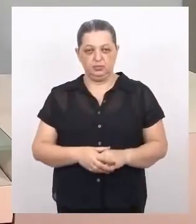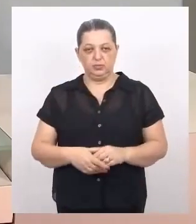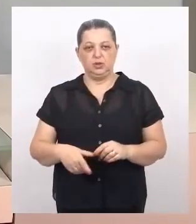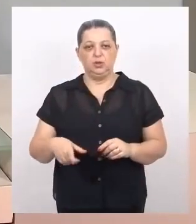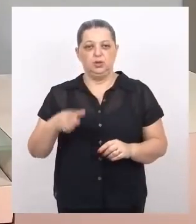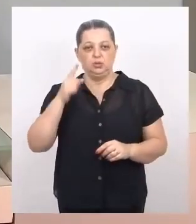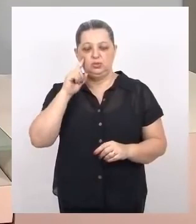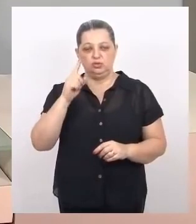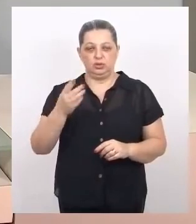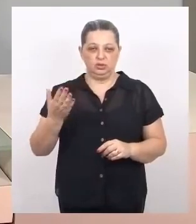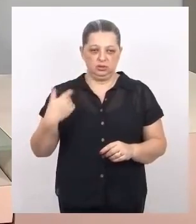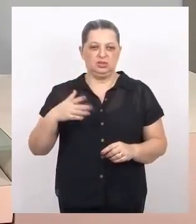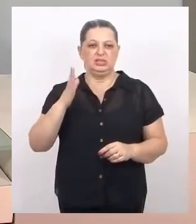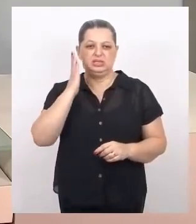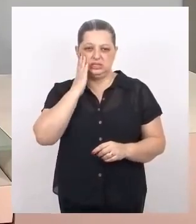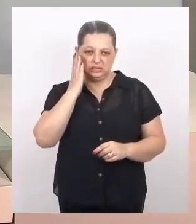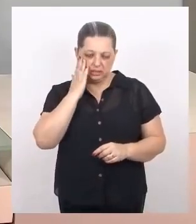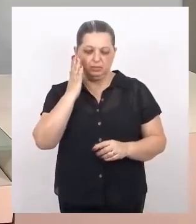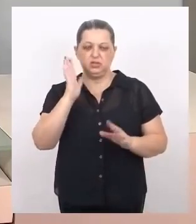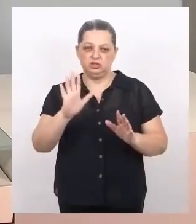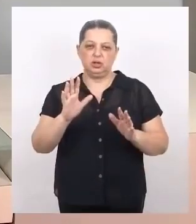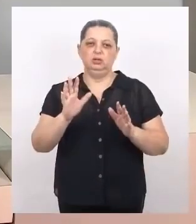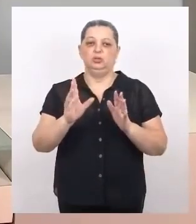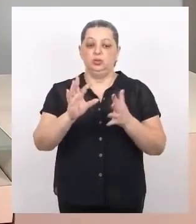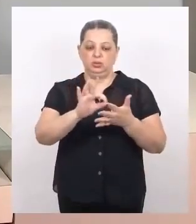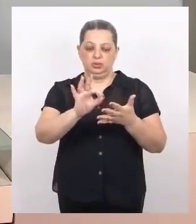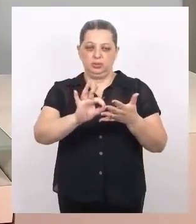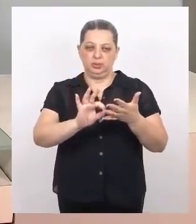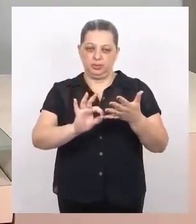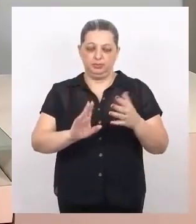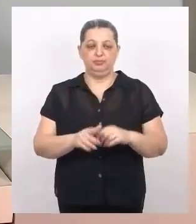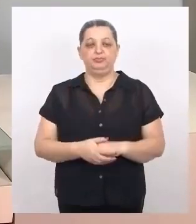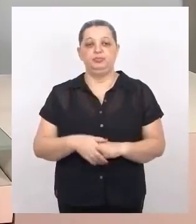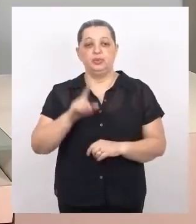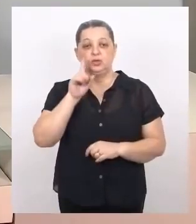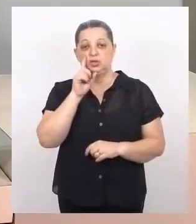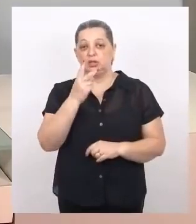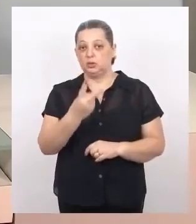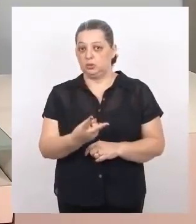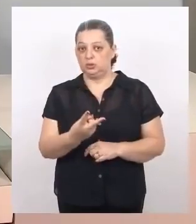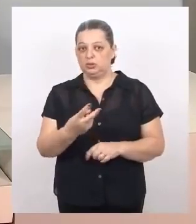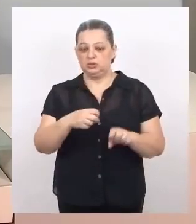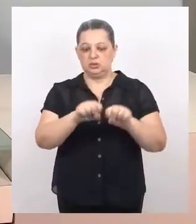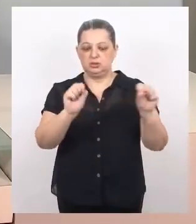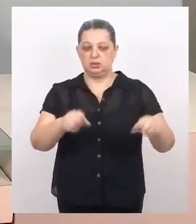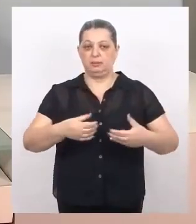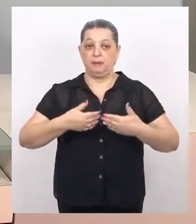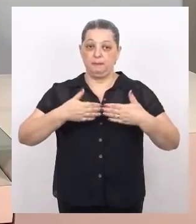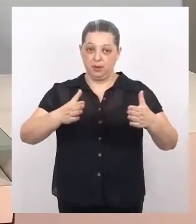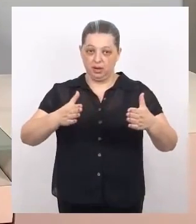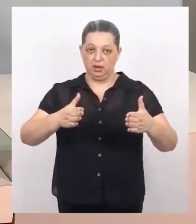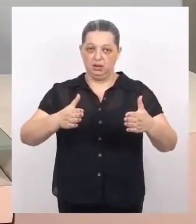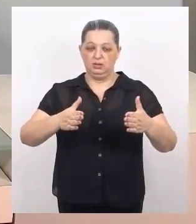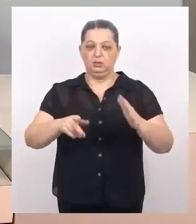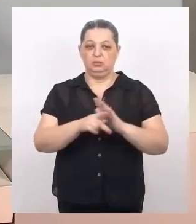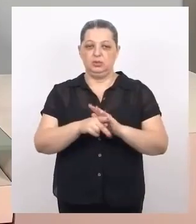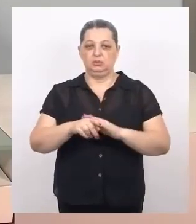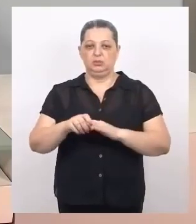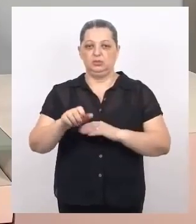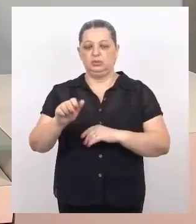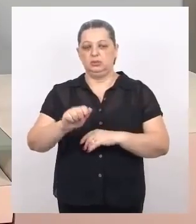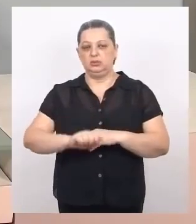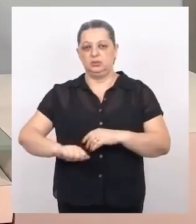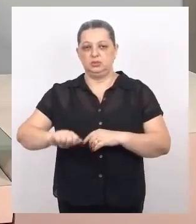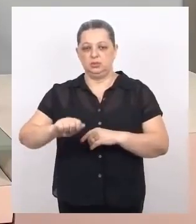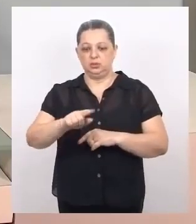com o saldo que vocês já vão ter conferido. E aí, no dia 2, o sistema vai estar aberto para associação do professor na classe e